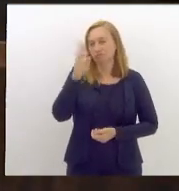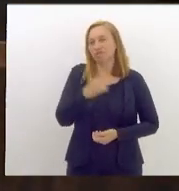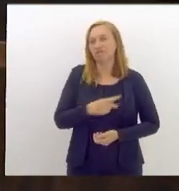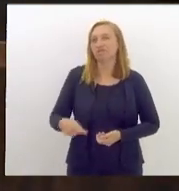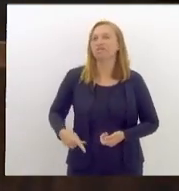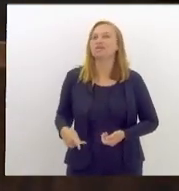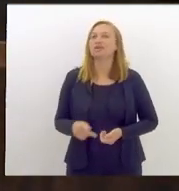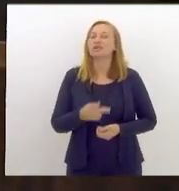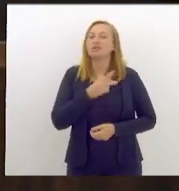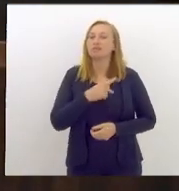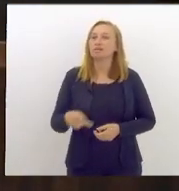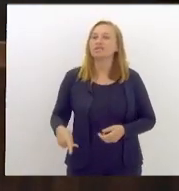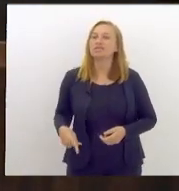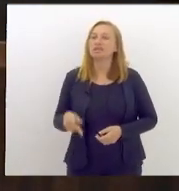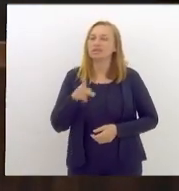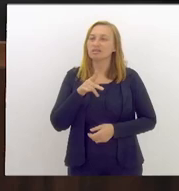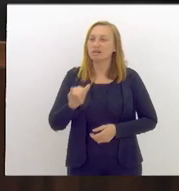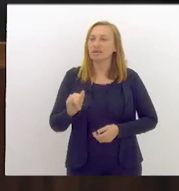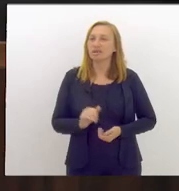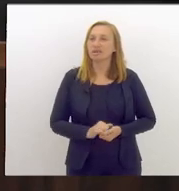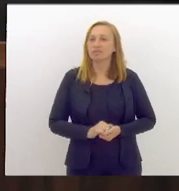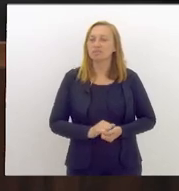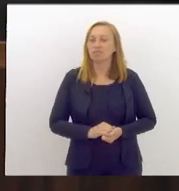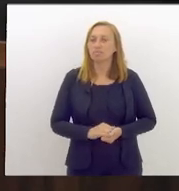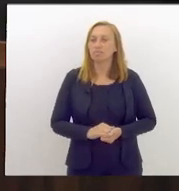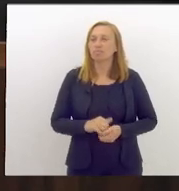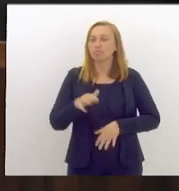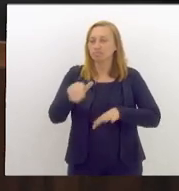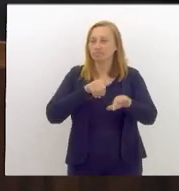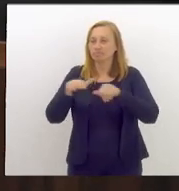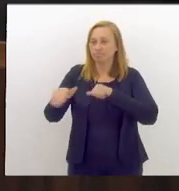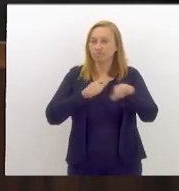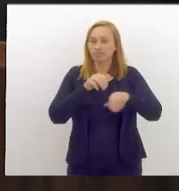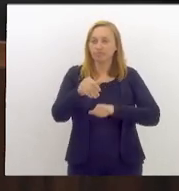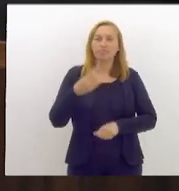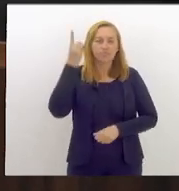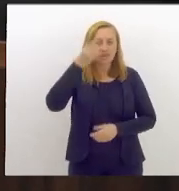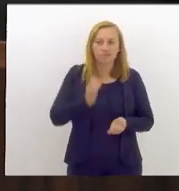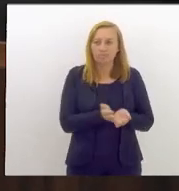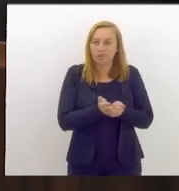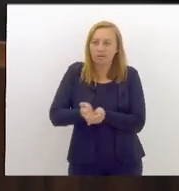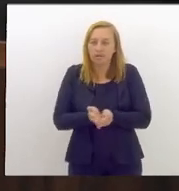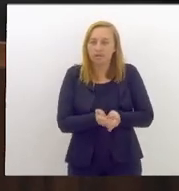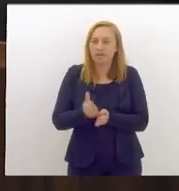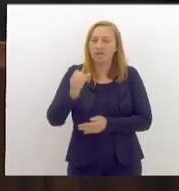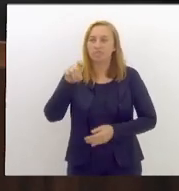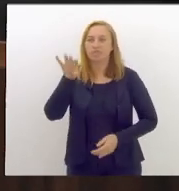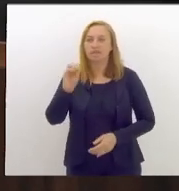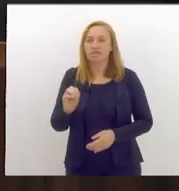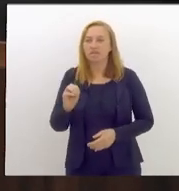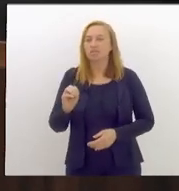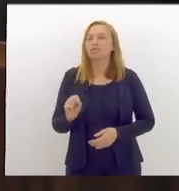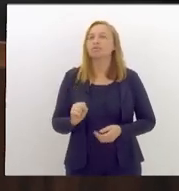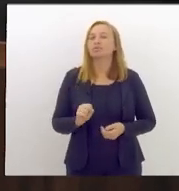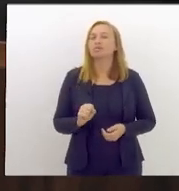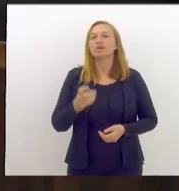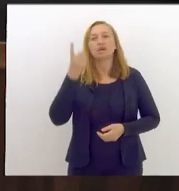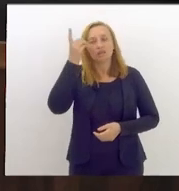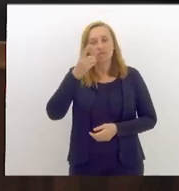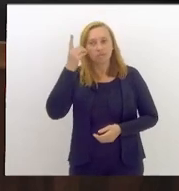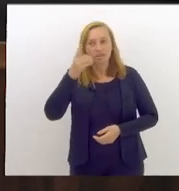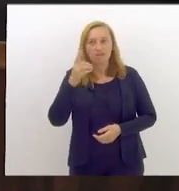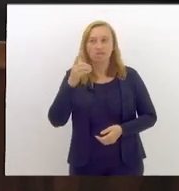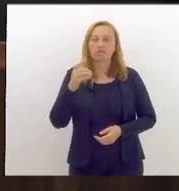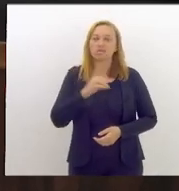a presidência vai fazer a chamada Deputado Bebeto deputado Carlos Macedo Deputado